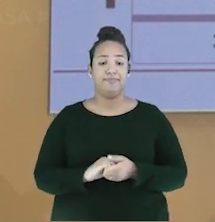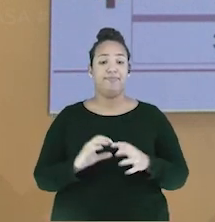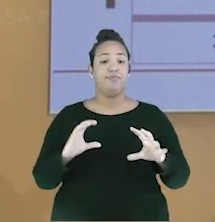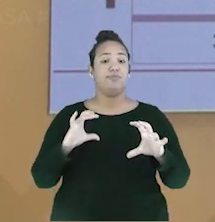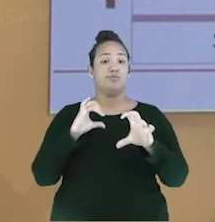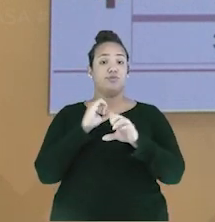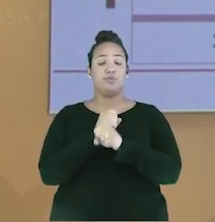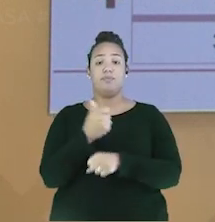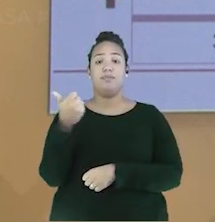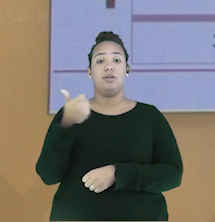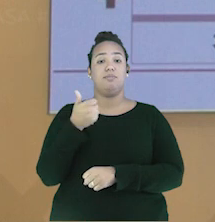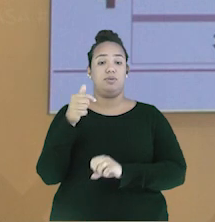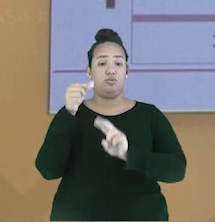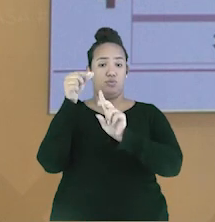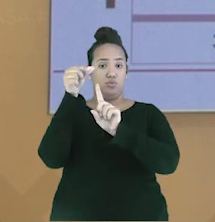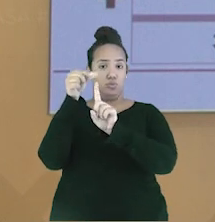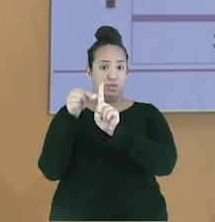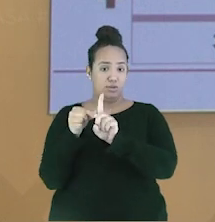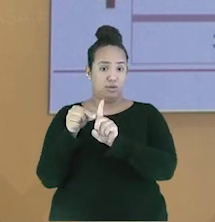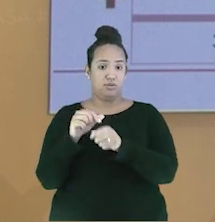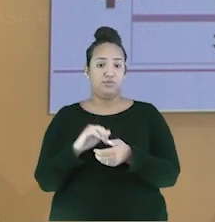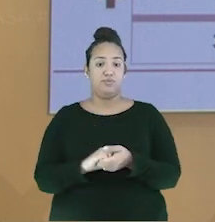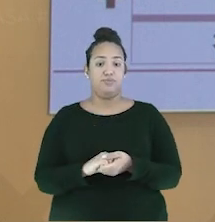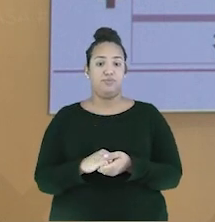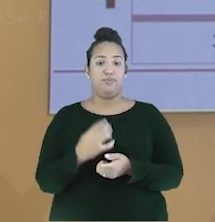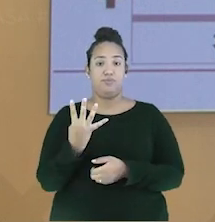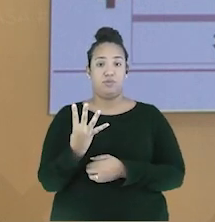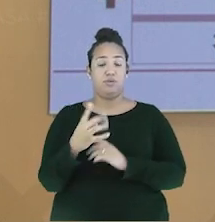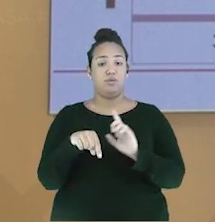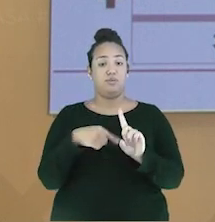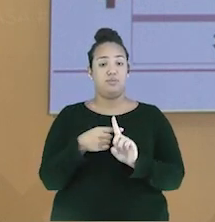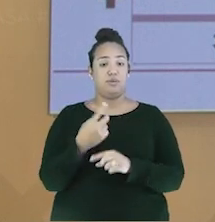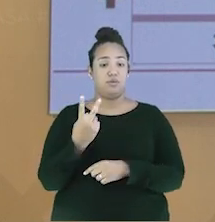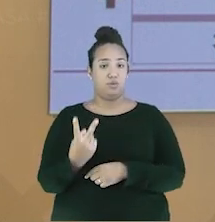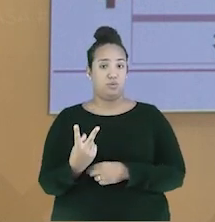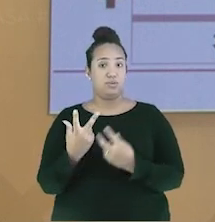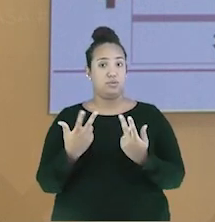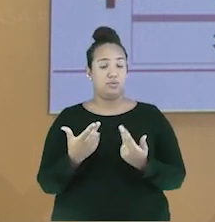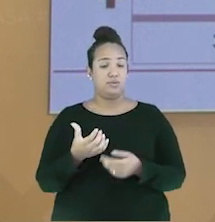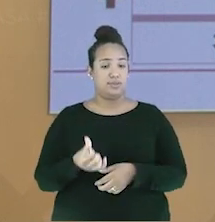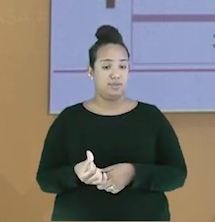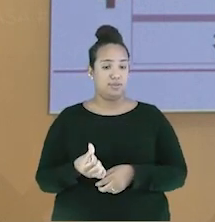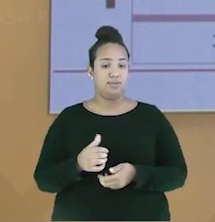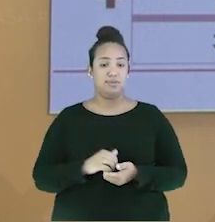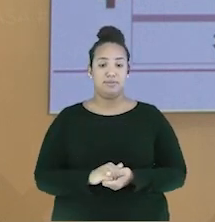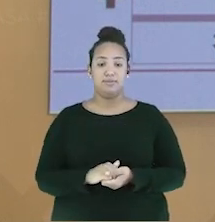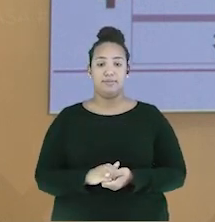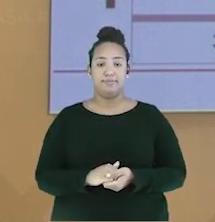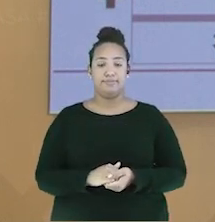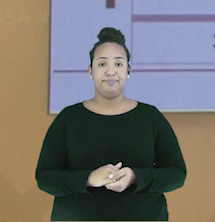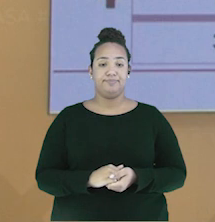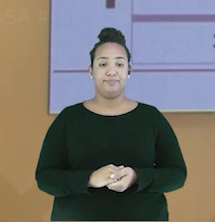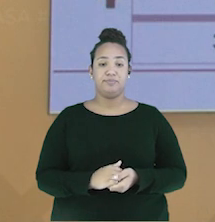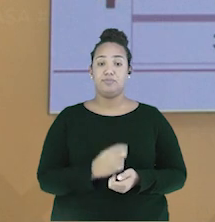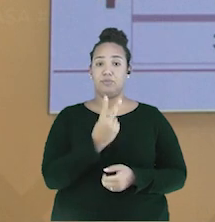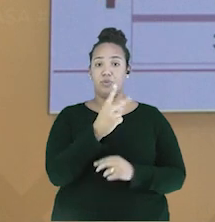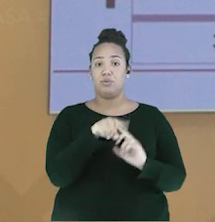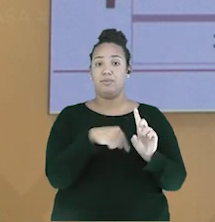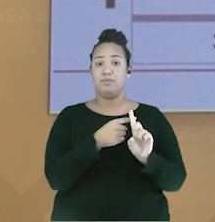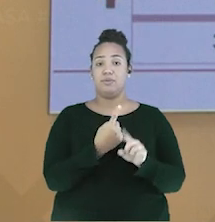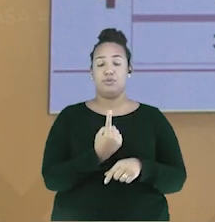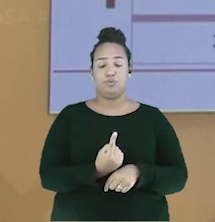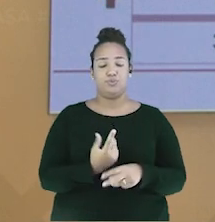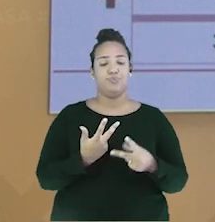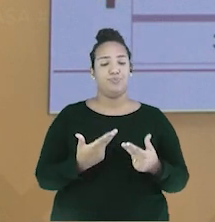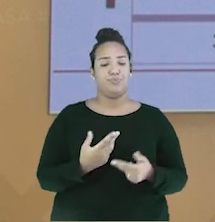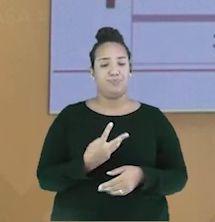primeiro as unidades. 4 mais 2 é igual a 6. 2 mais 1 é